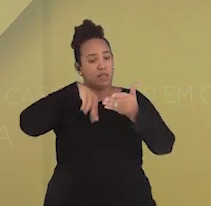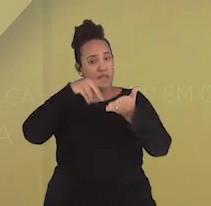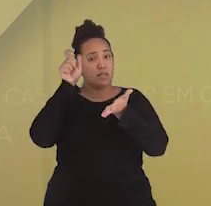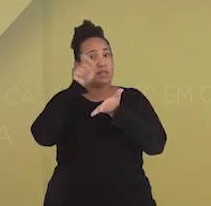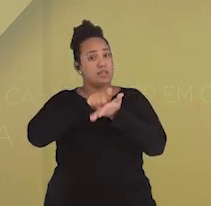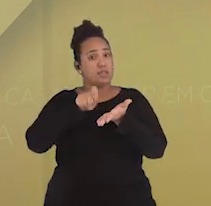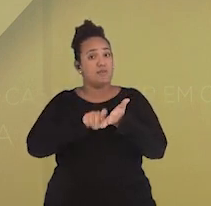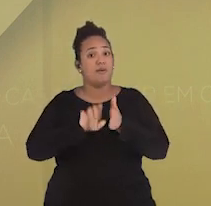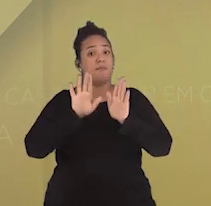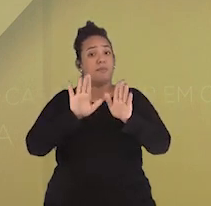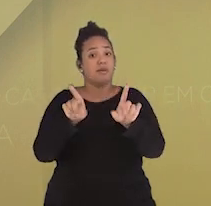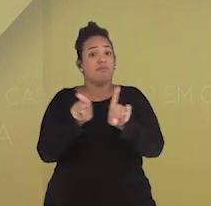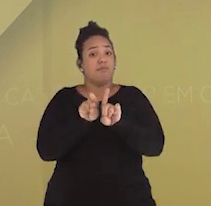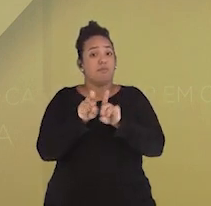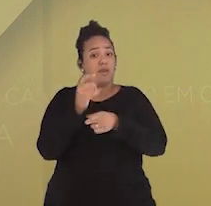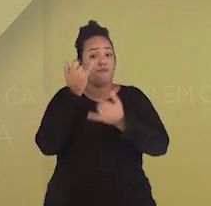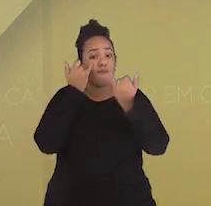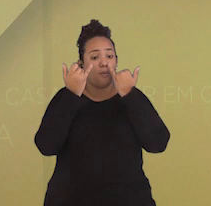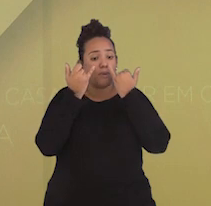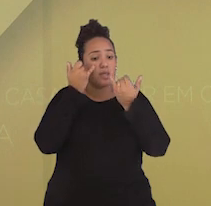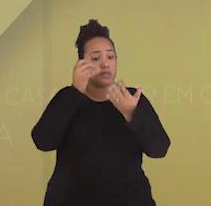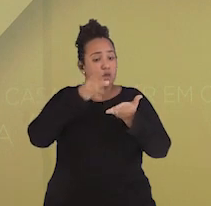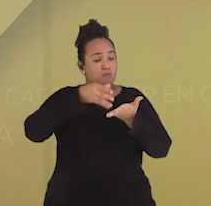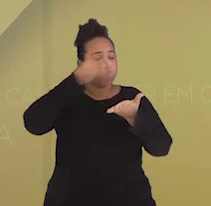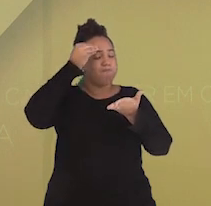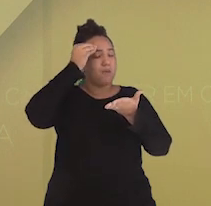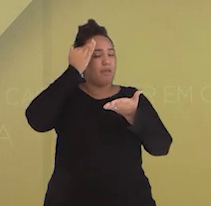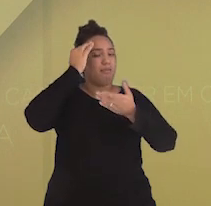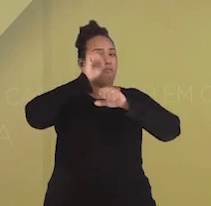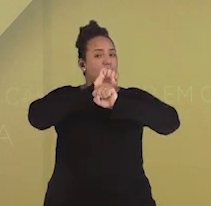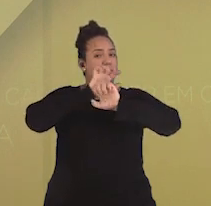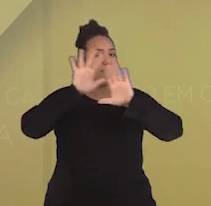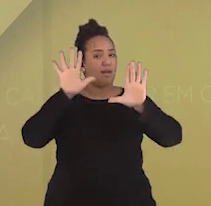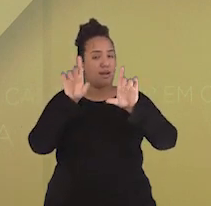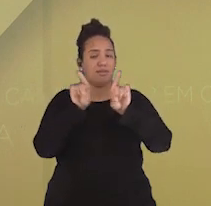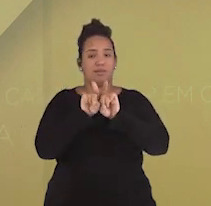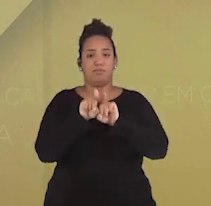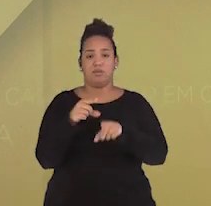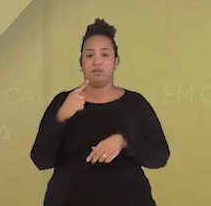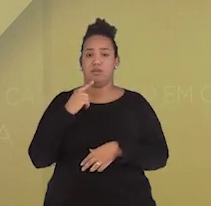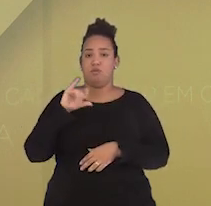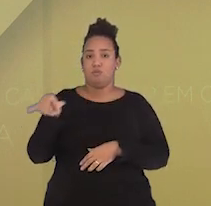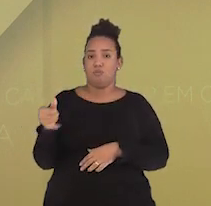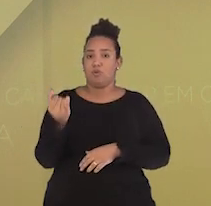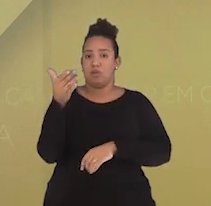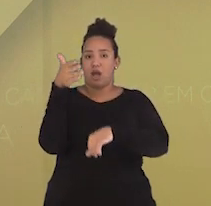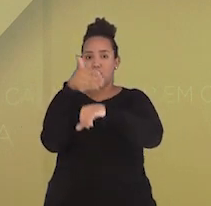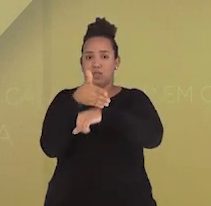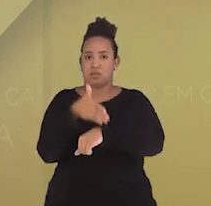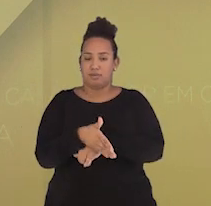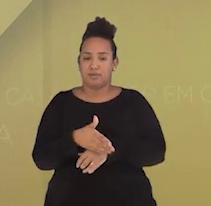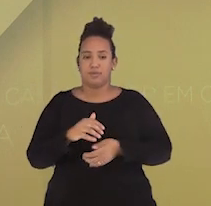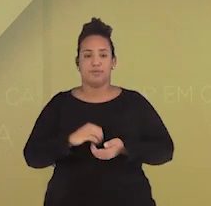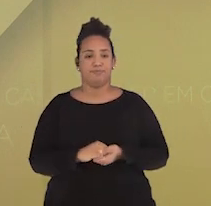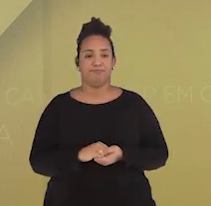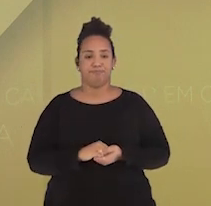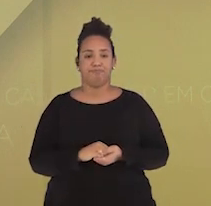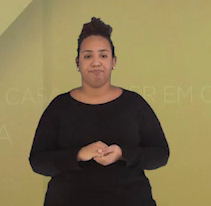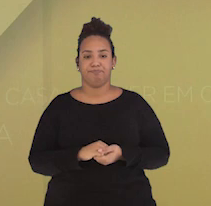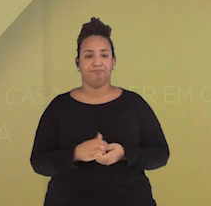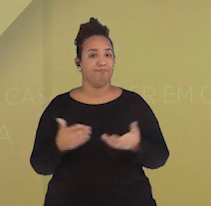as informações e melhorar seu acesso às oportunidades. Agora,